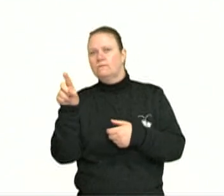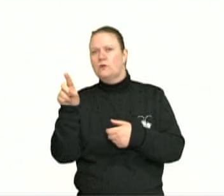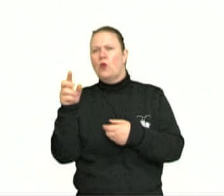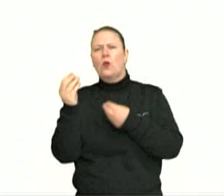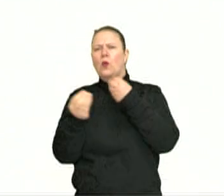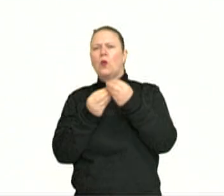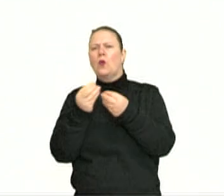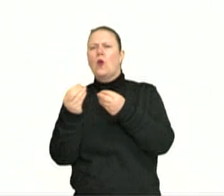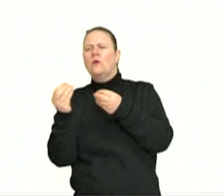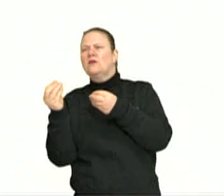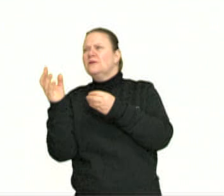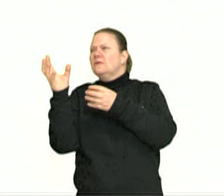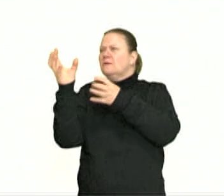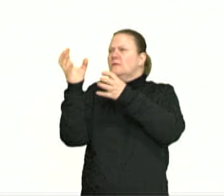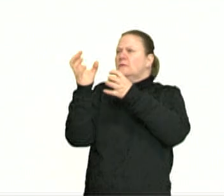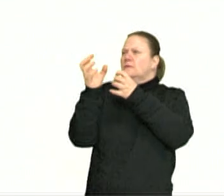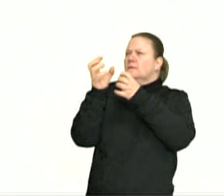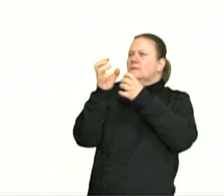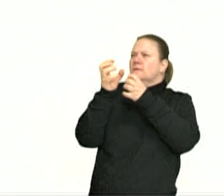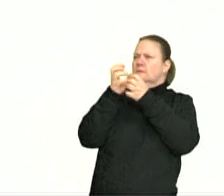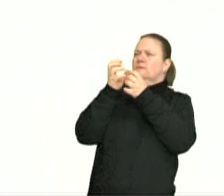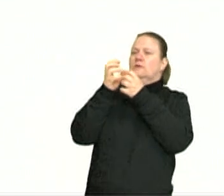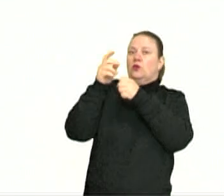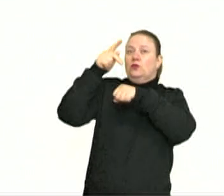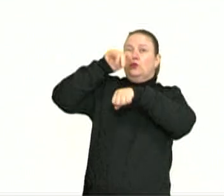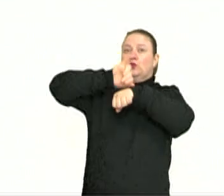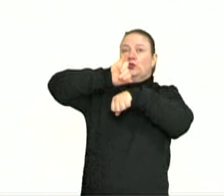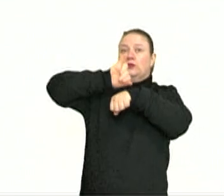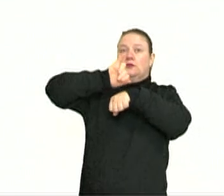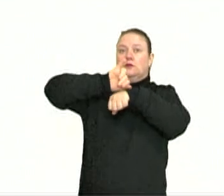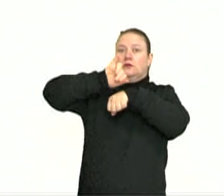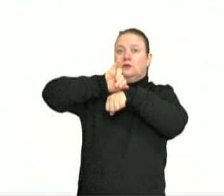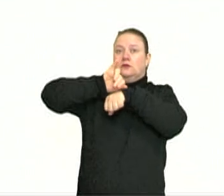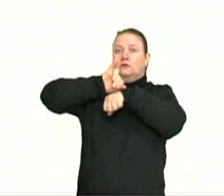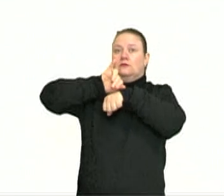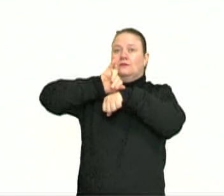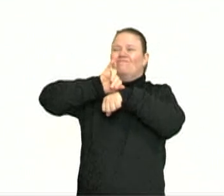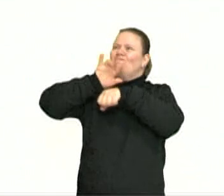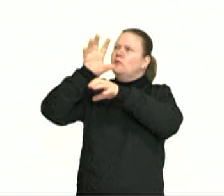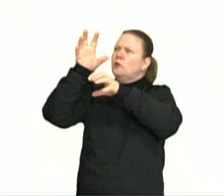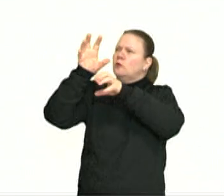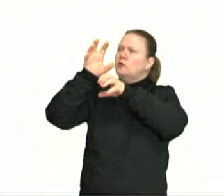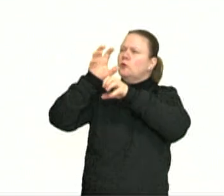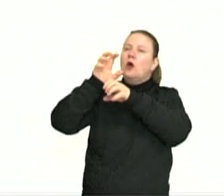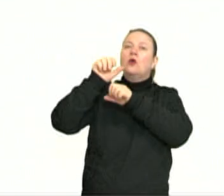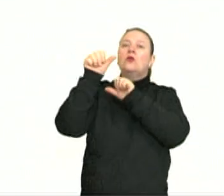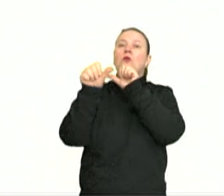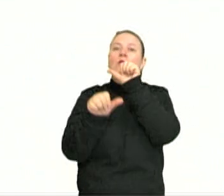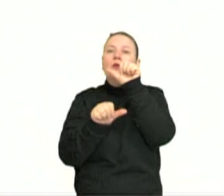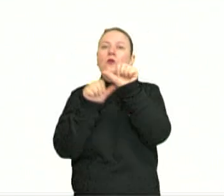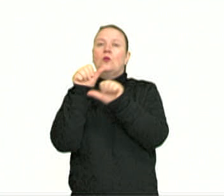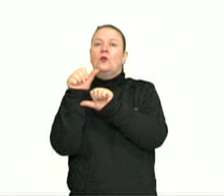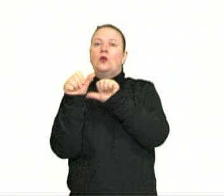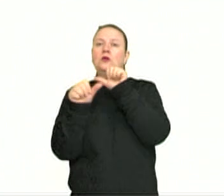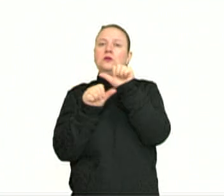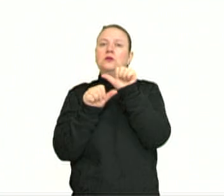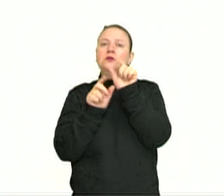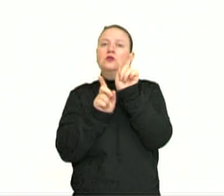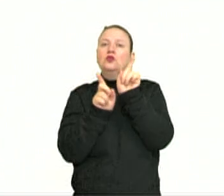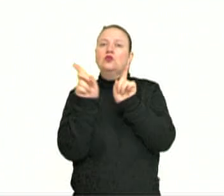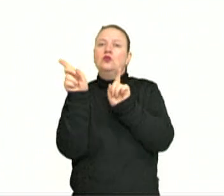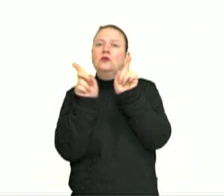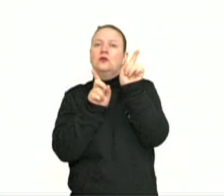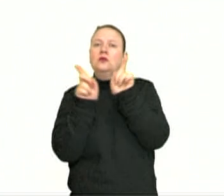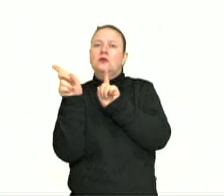puxando ela para o centro, certo? Essa força é a força centrípeta, que causa a mudança na direção e no sentido